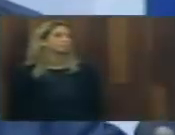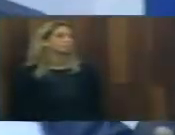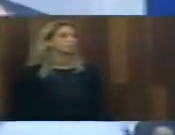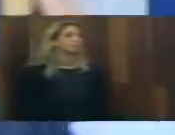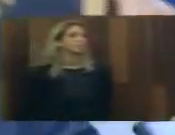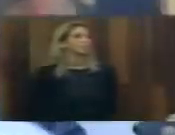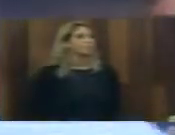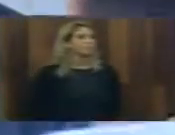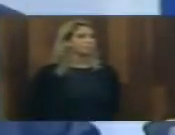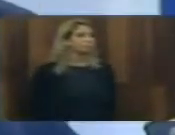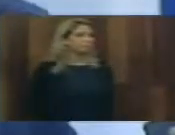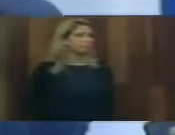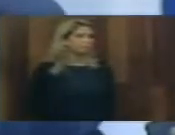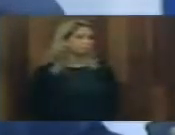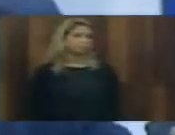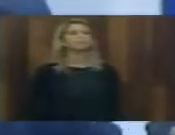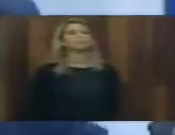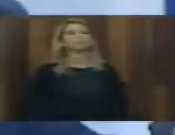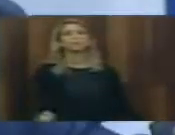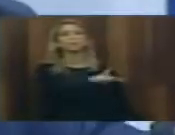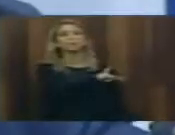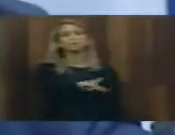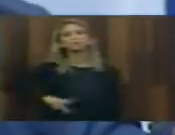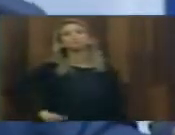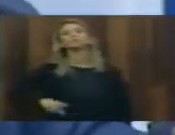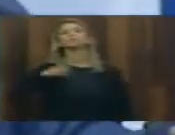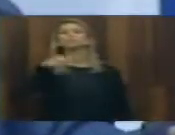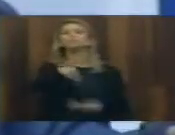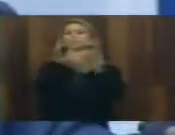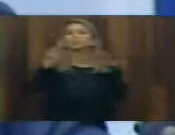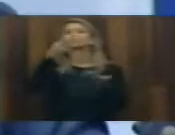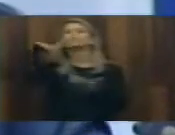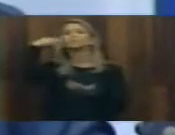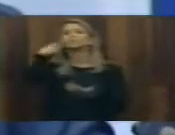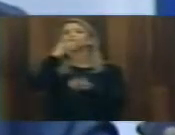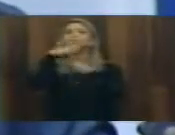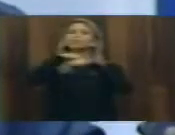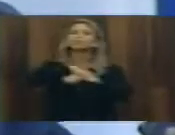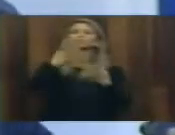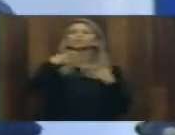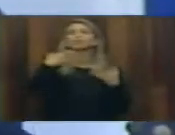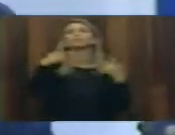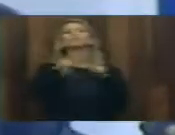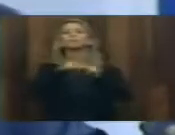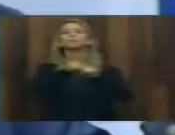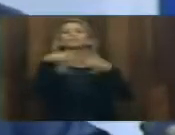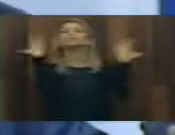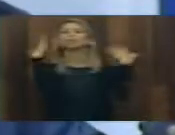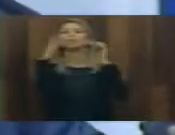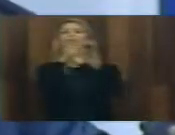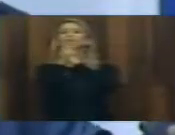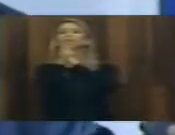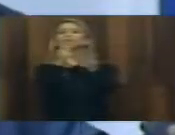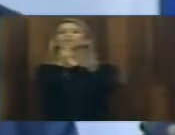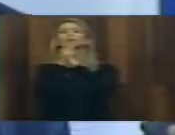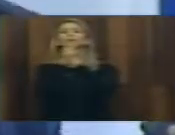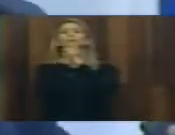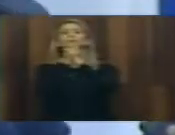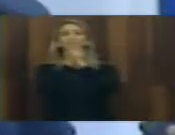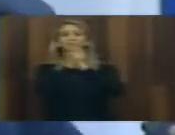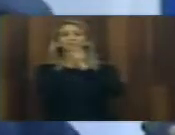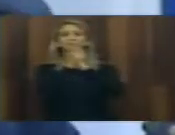Senhor presidente, nobres vereadores e vereadoras, muito boa noite. Gostaria de saudar, presente na